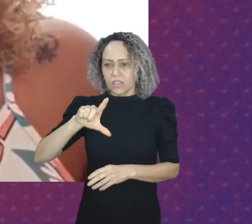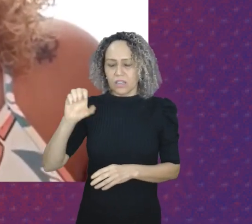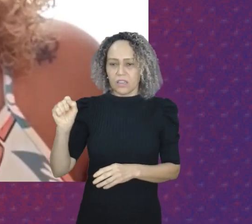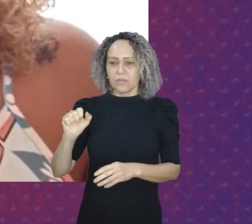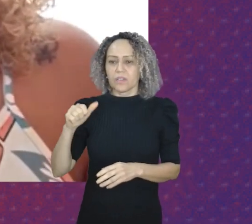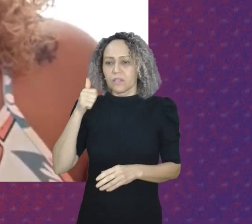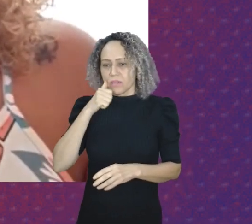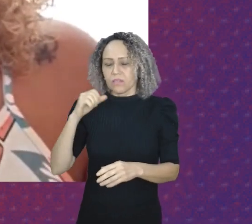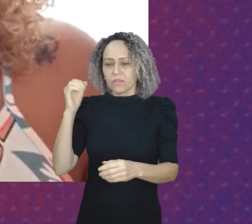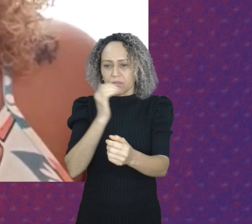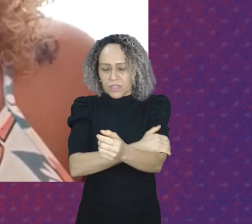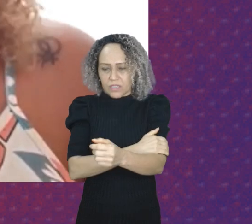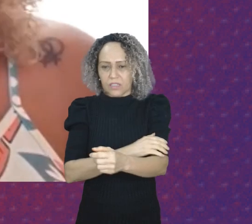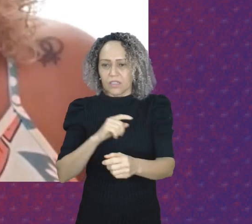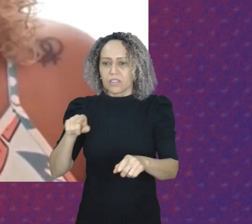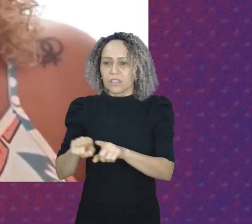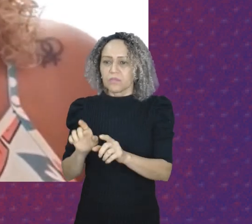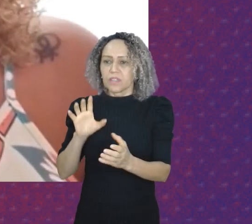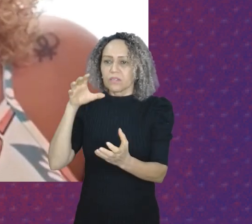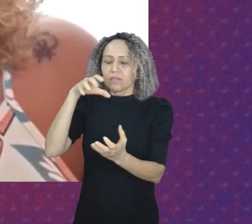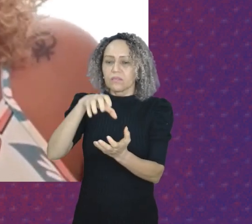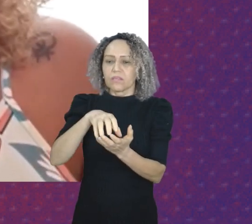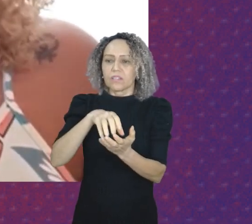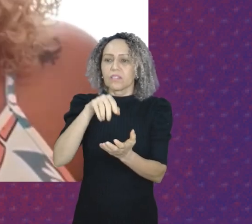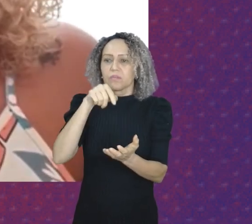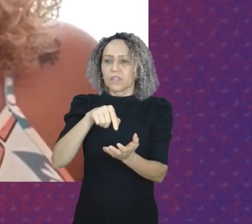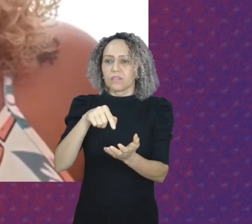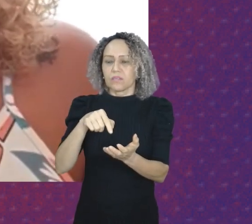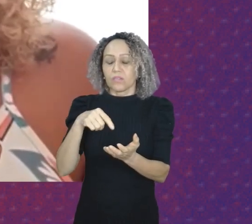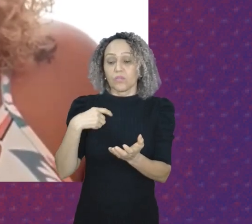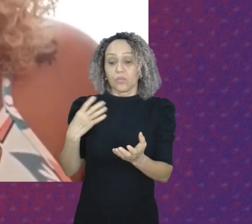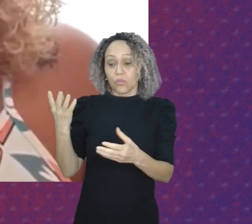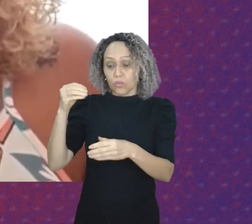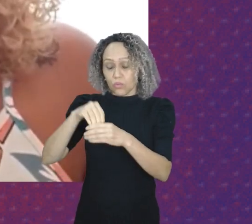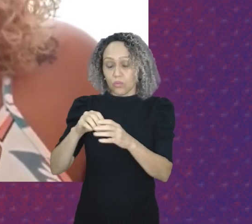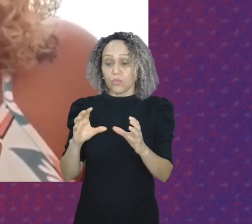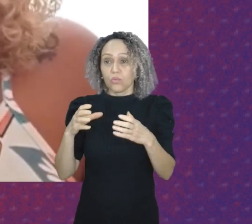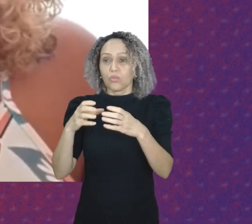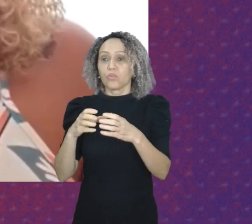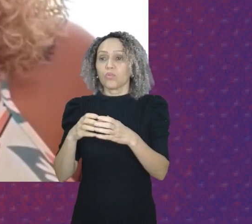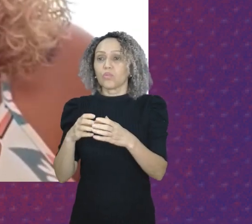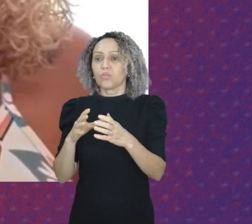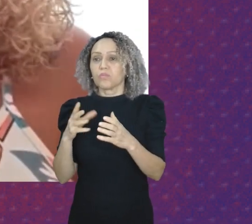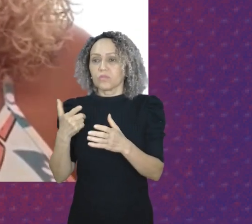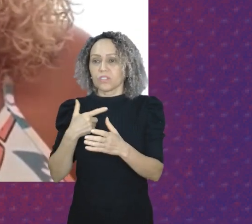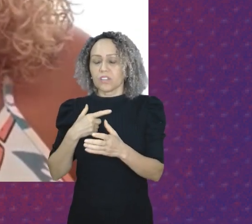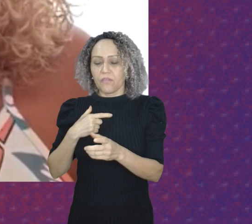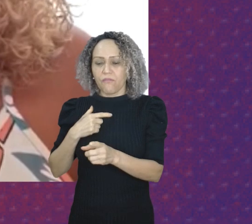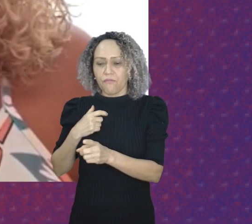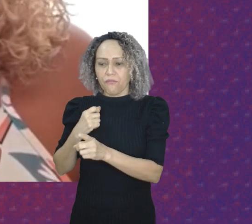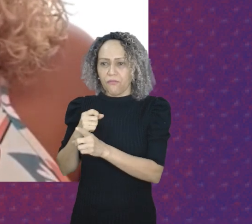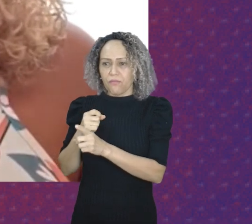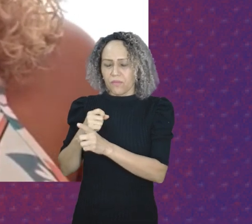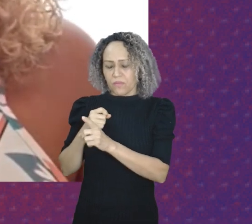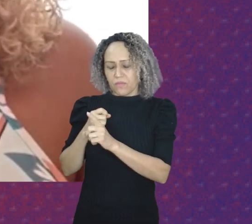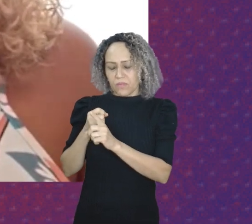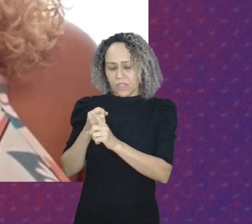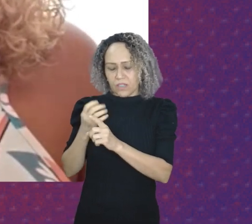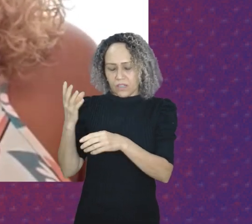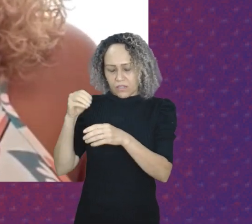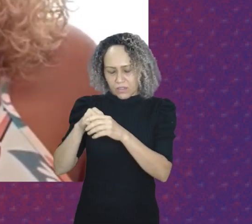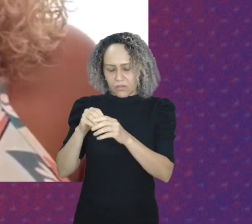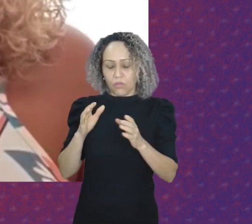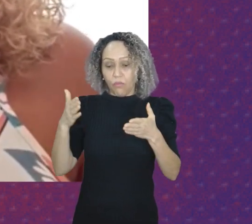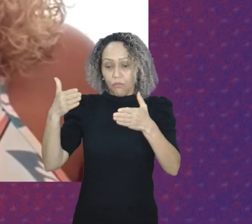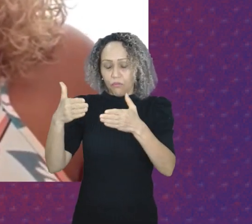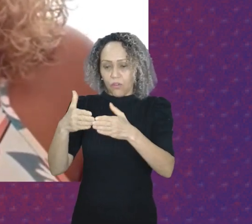a coordenação pela LB do Fórum LGBT de Pernambuco e também sou a coordenadora